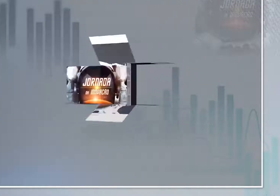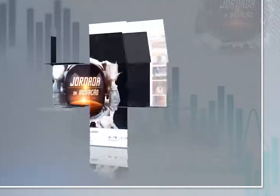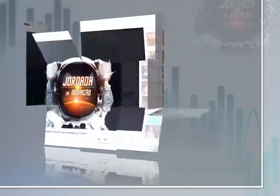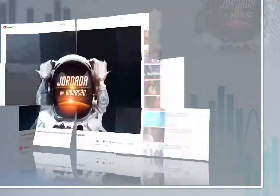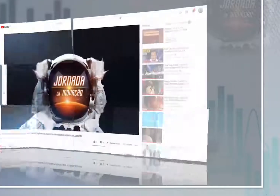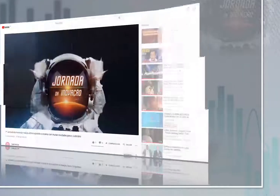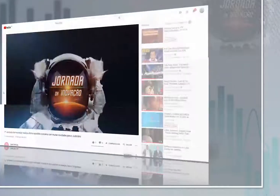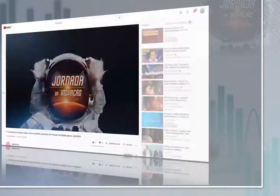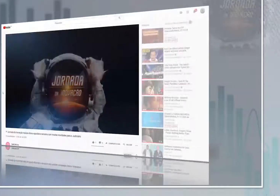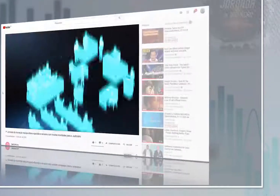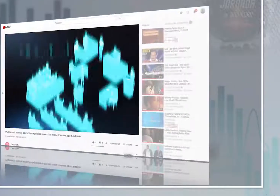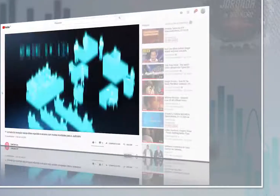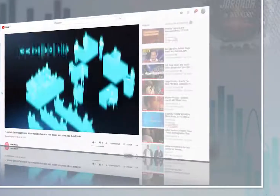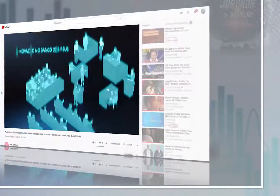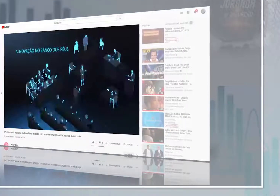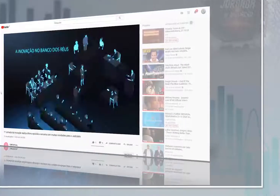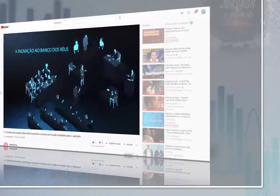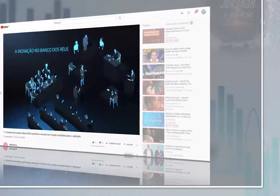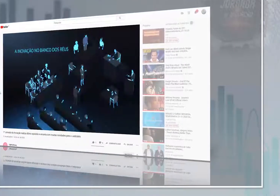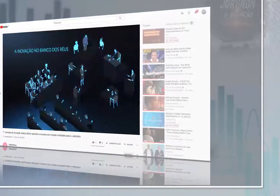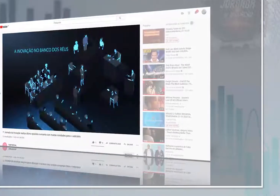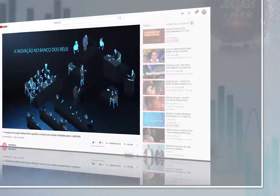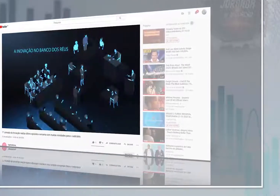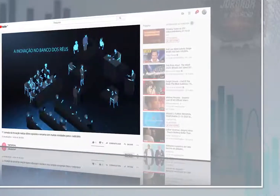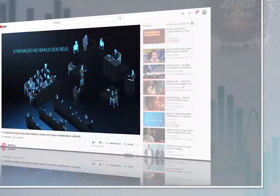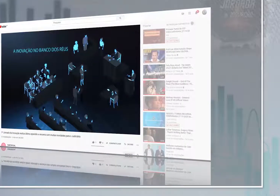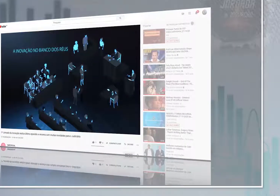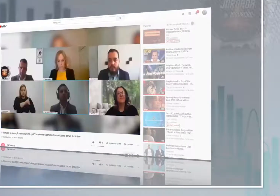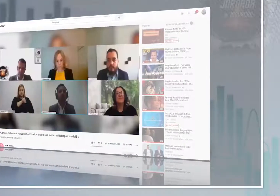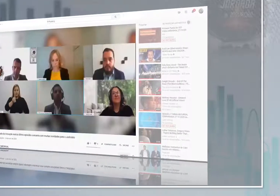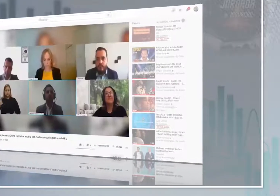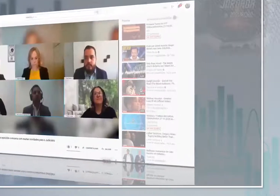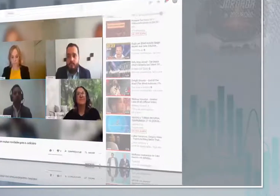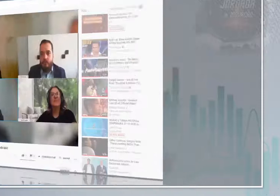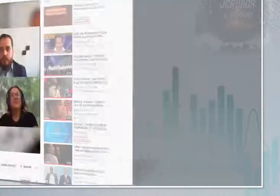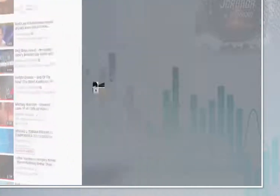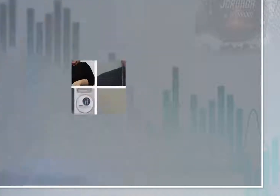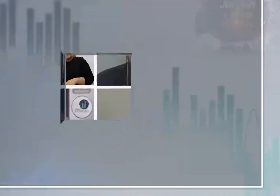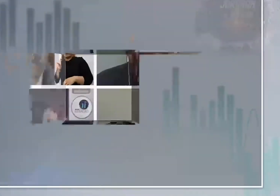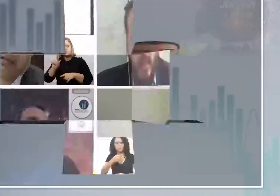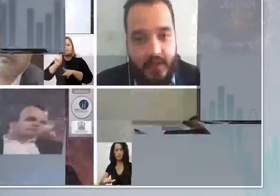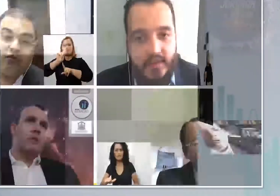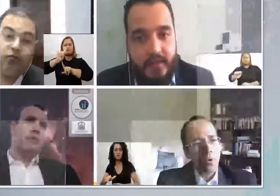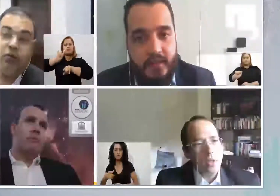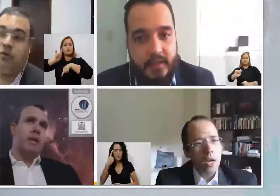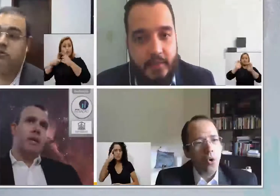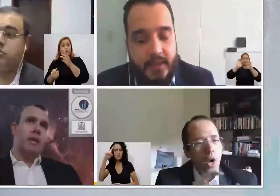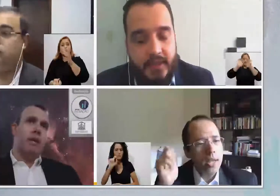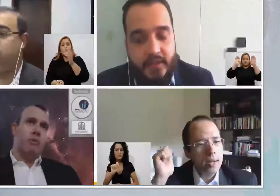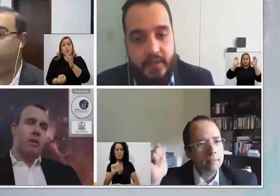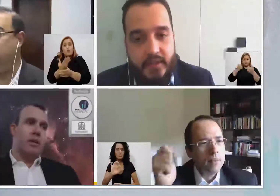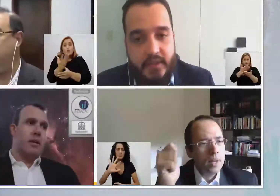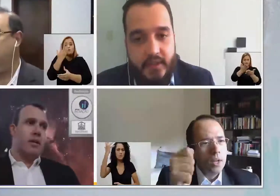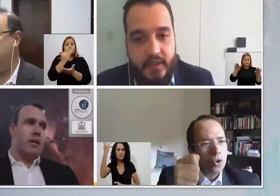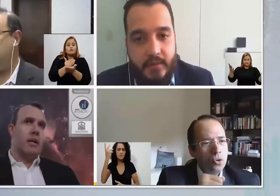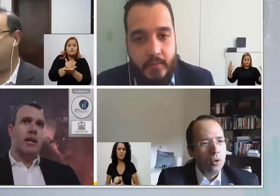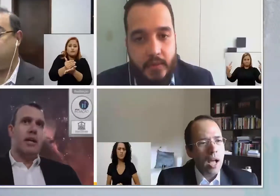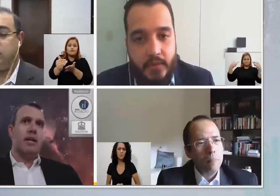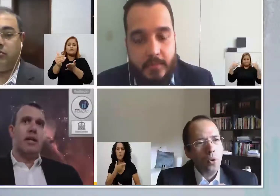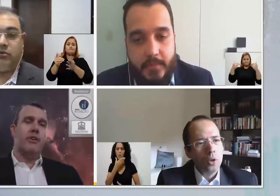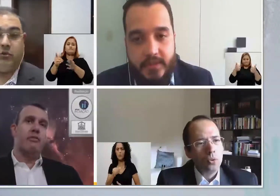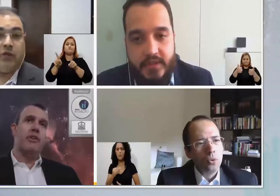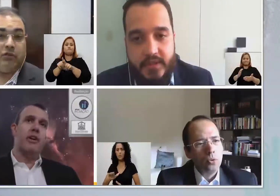Primeiro grande evento do Núcleo da Inovação. A Jornada da Inovação agregou profissionais de vários